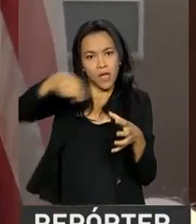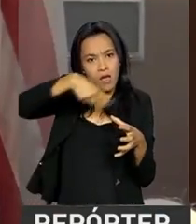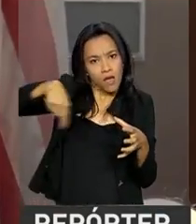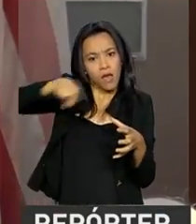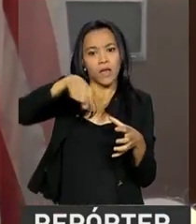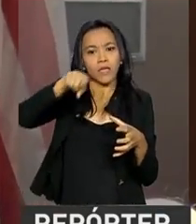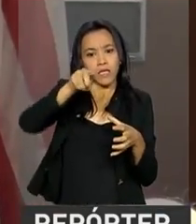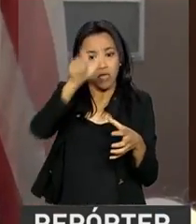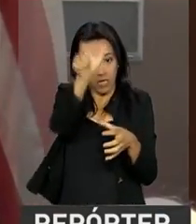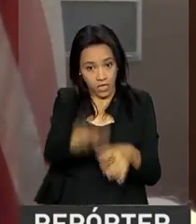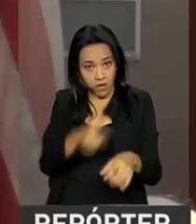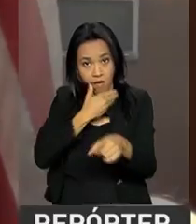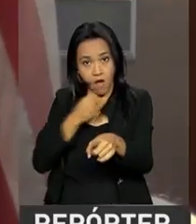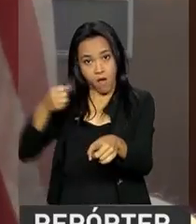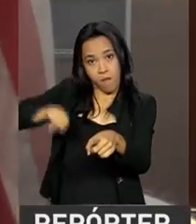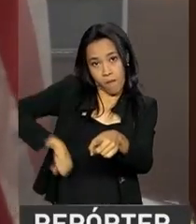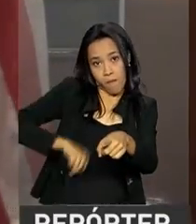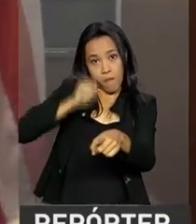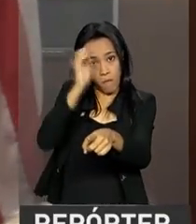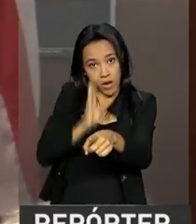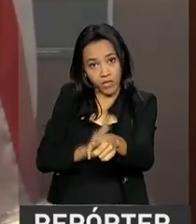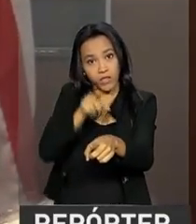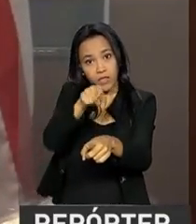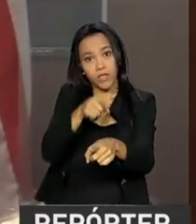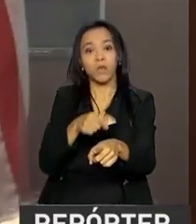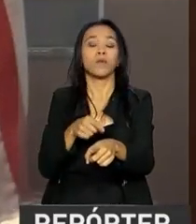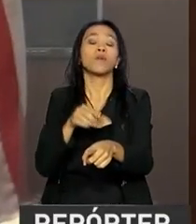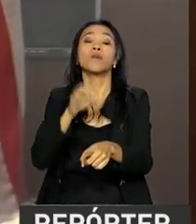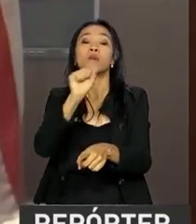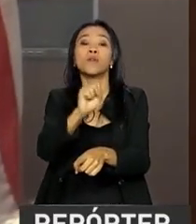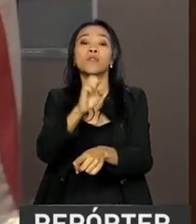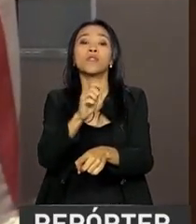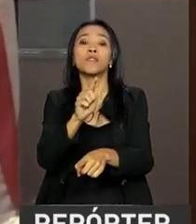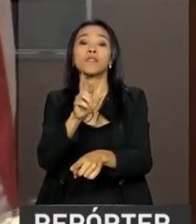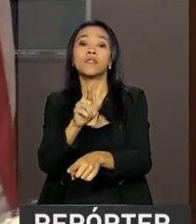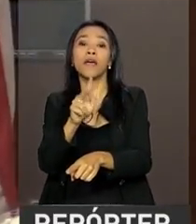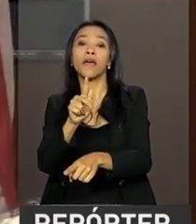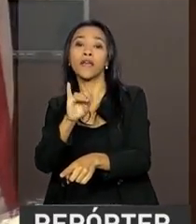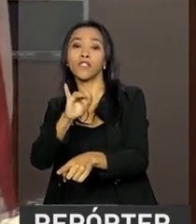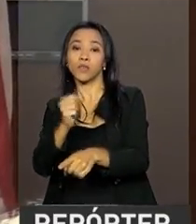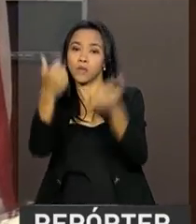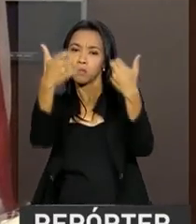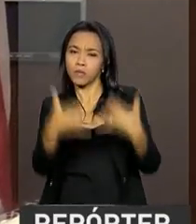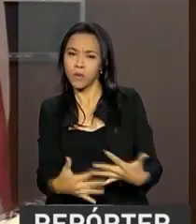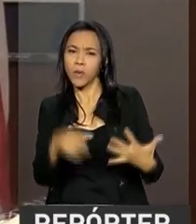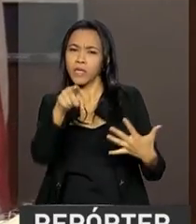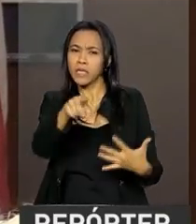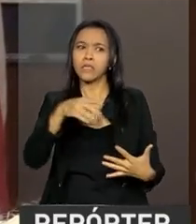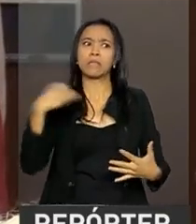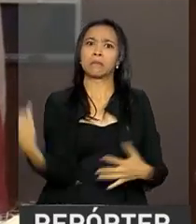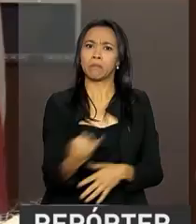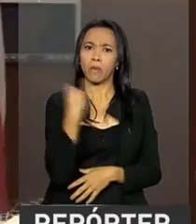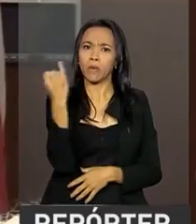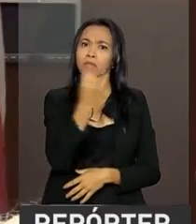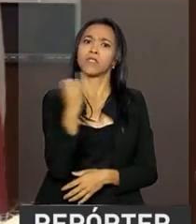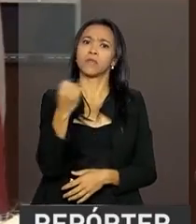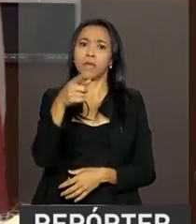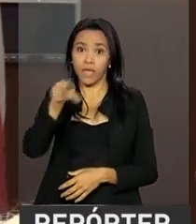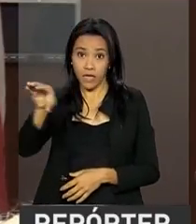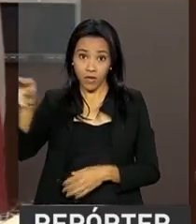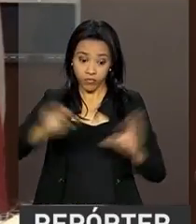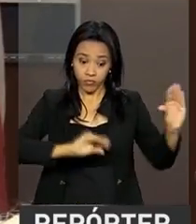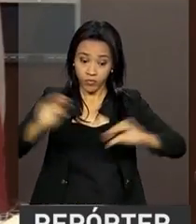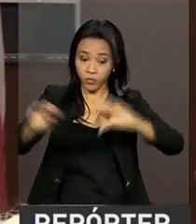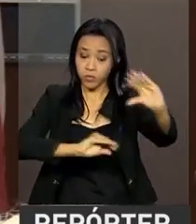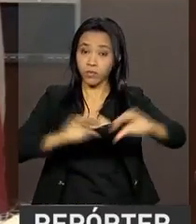embaixador do brasil nos estados unidos sérgio amaral destacou que esse é um momento chave para os investidores voltarem a